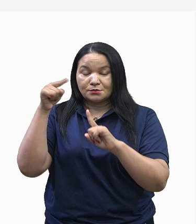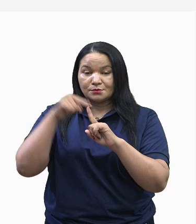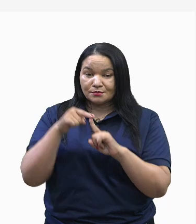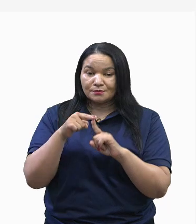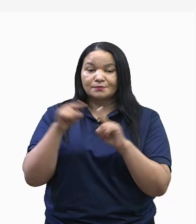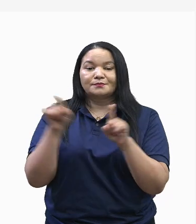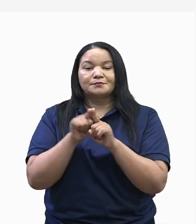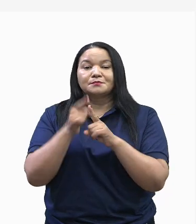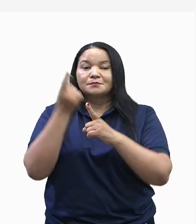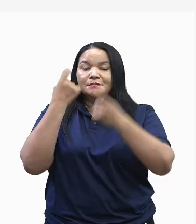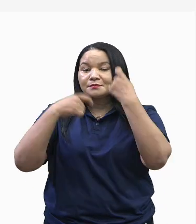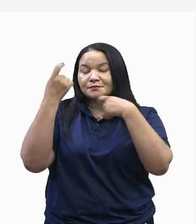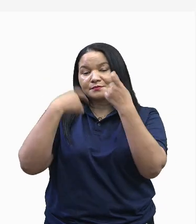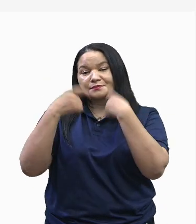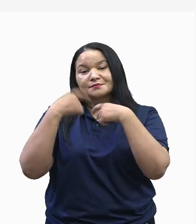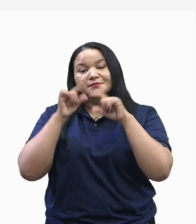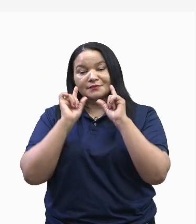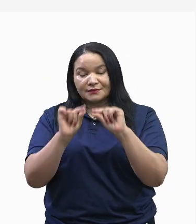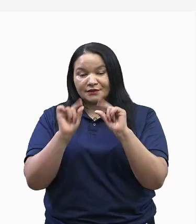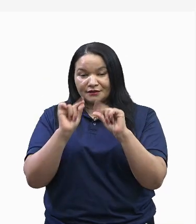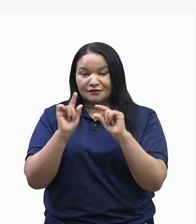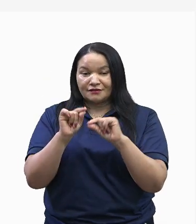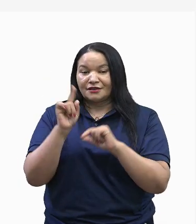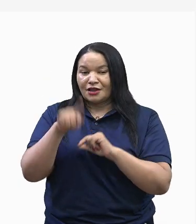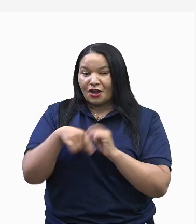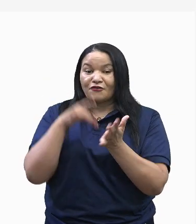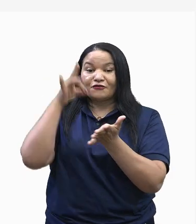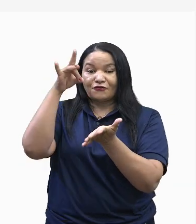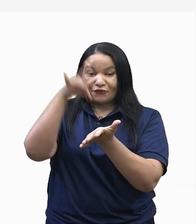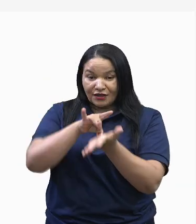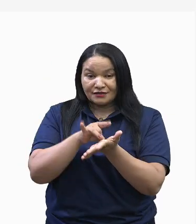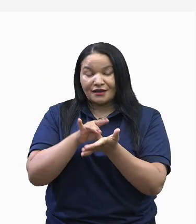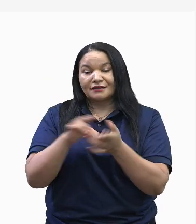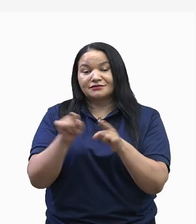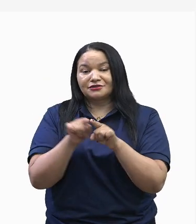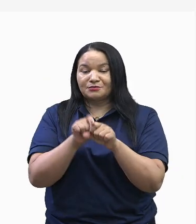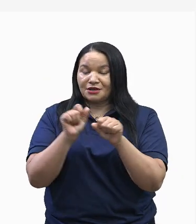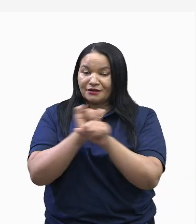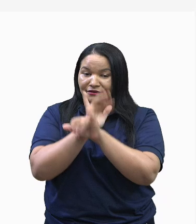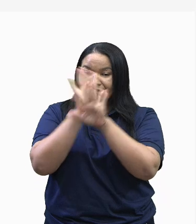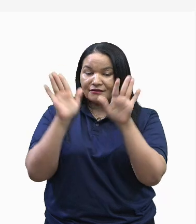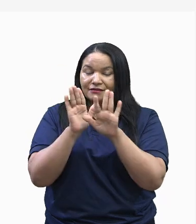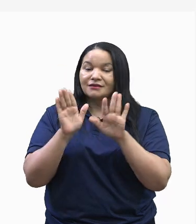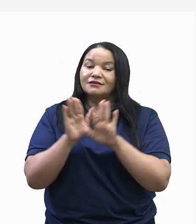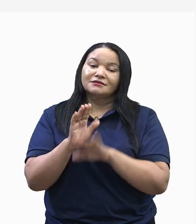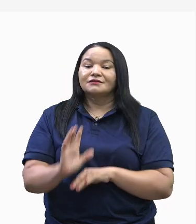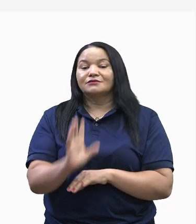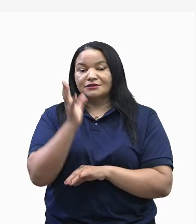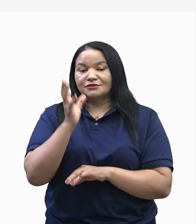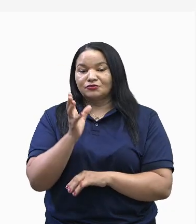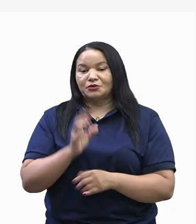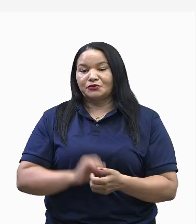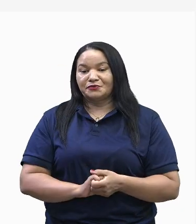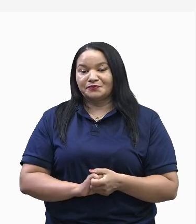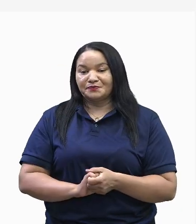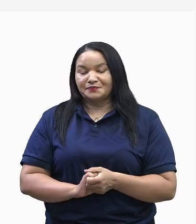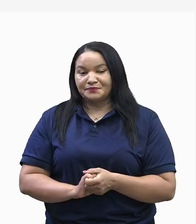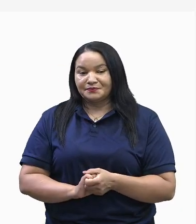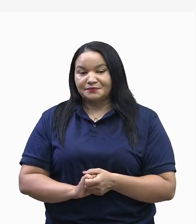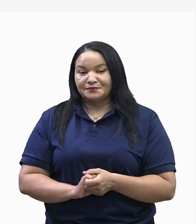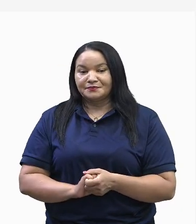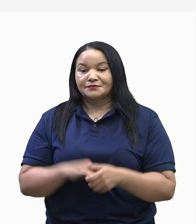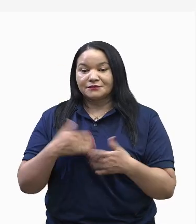uma preocupação com a veracidade e clareza dos fatos, né? Ou seja,